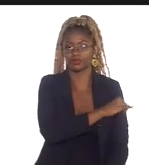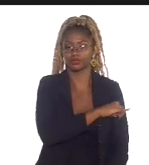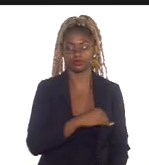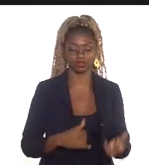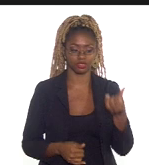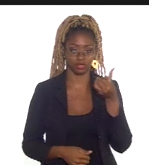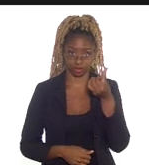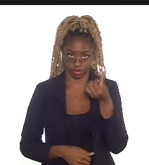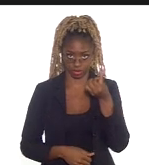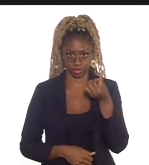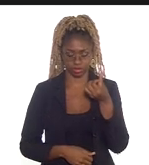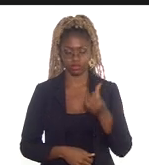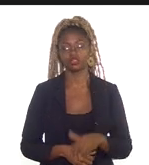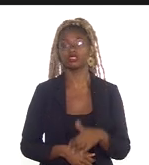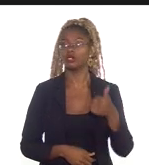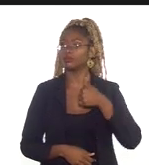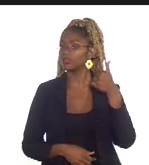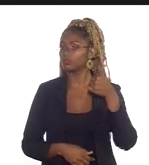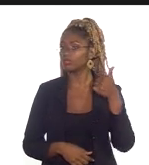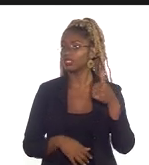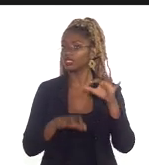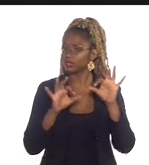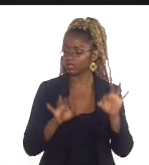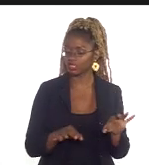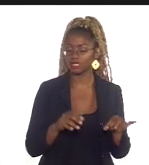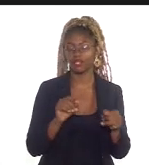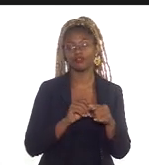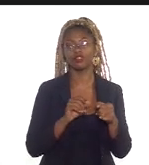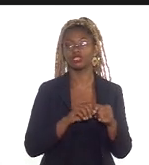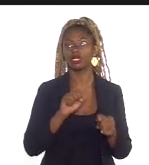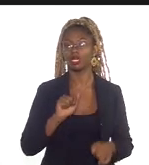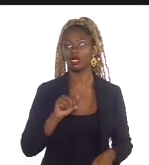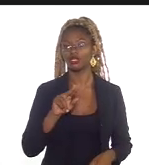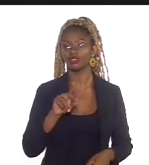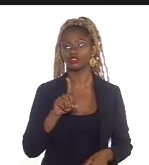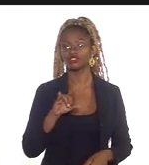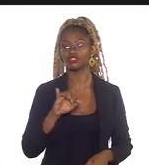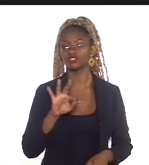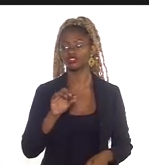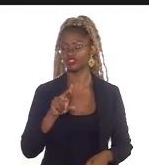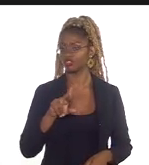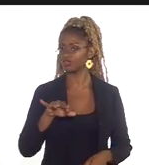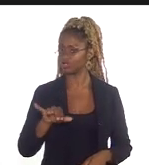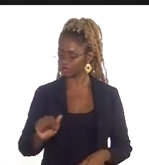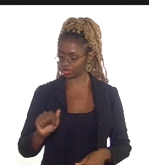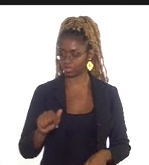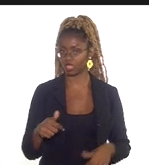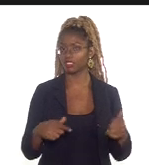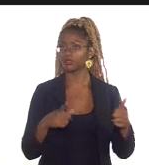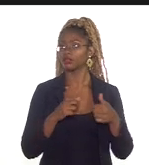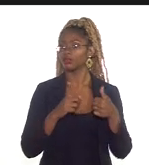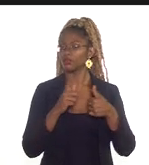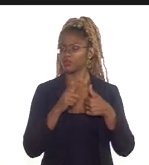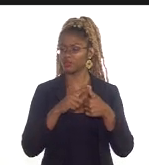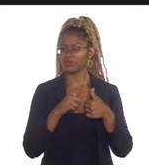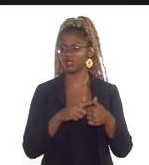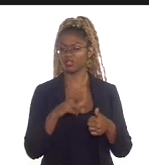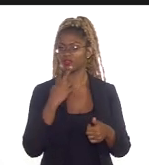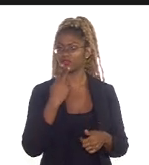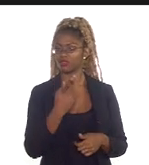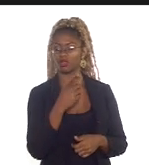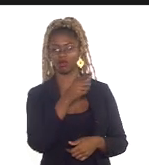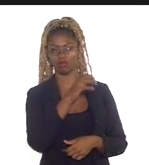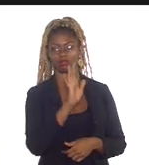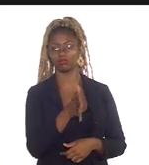primeira dela é, obviamente, realizar as auditorias. E aí, o primeiro ponto aí, que foi citado aí da